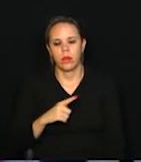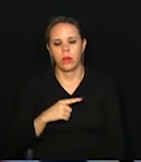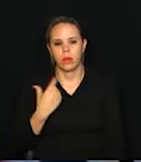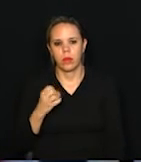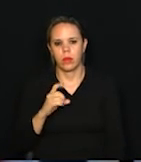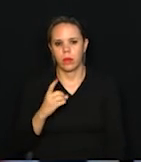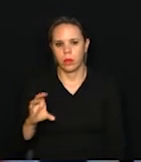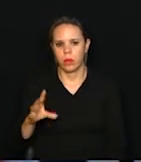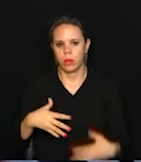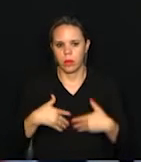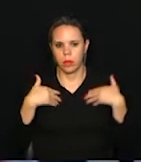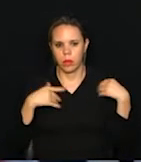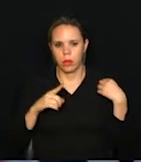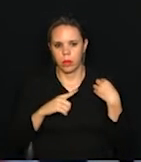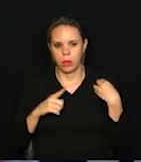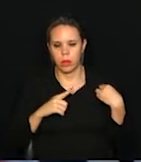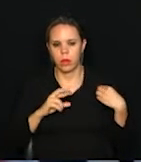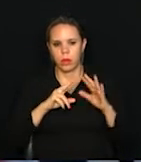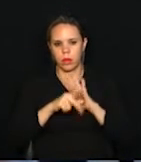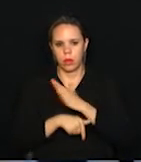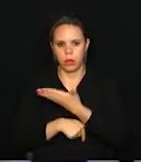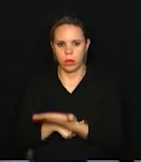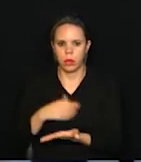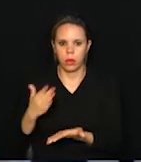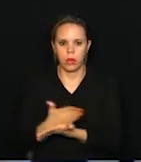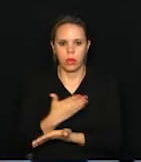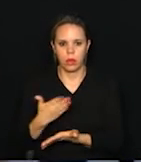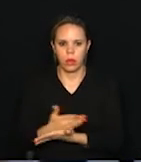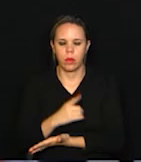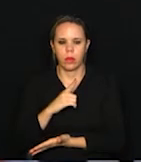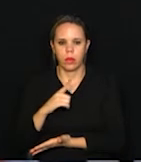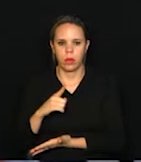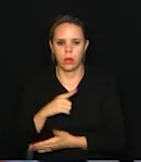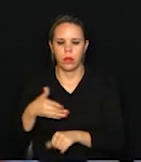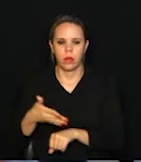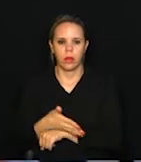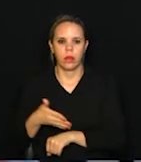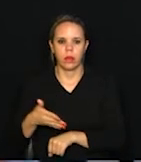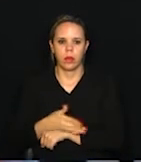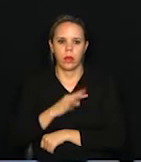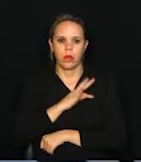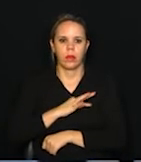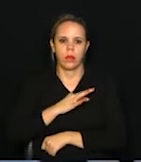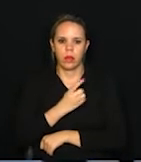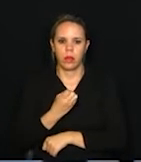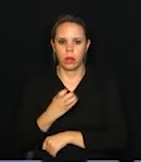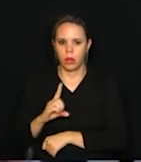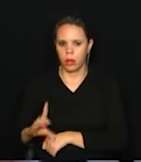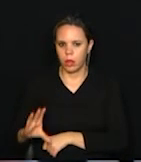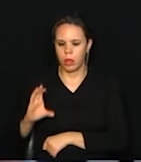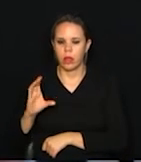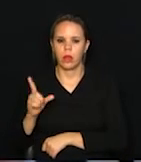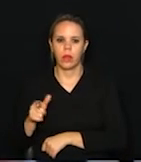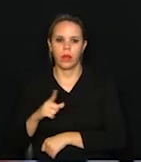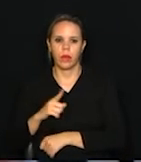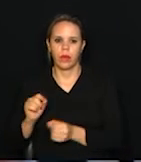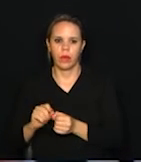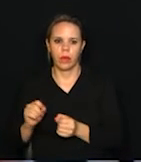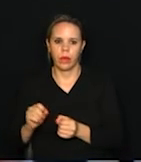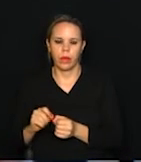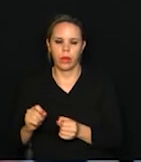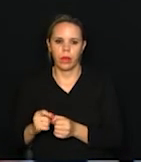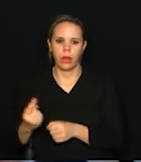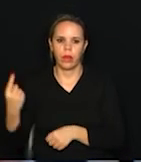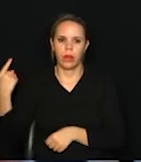tem orgulho de vários desses manuais terem tido a participação de técnicos da Indec quando eles foram feitos ainda